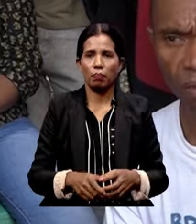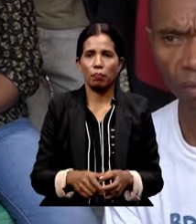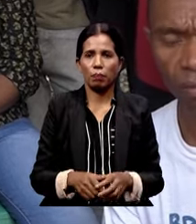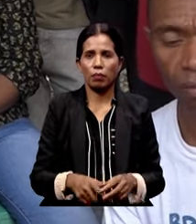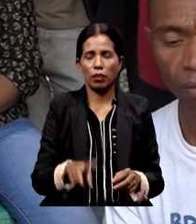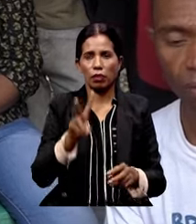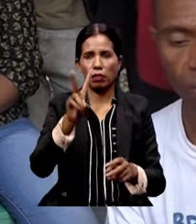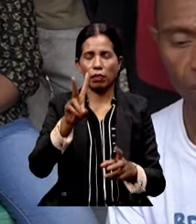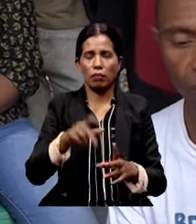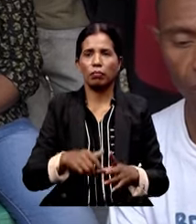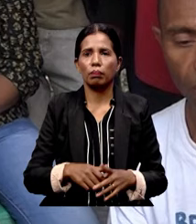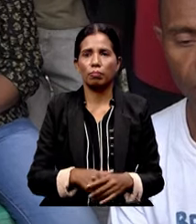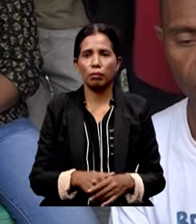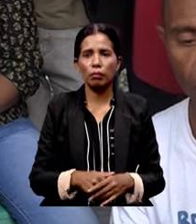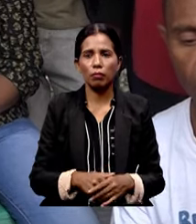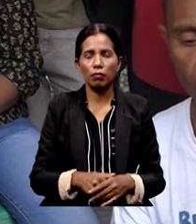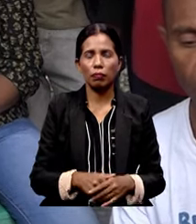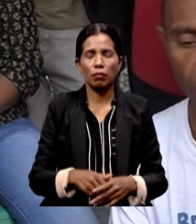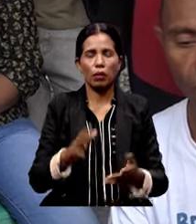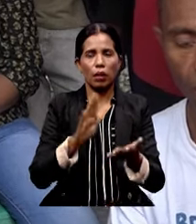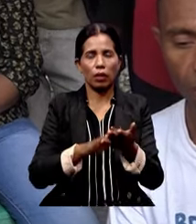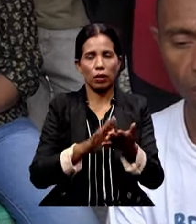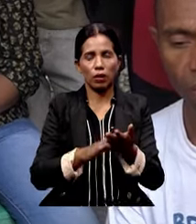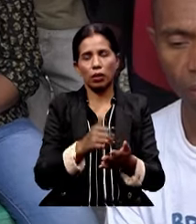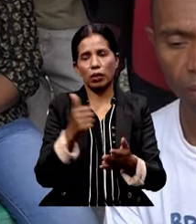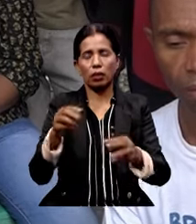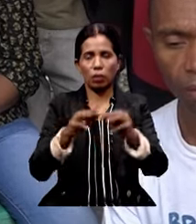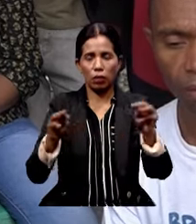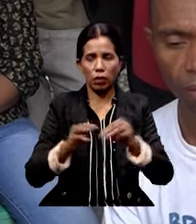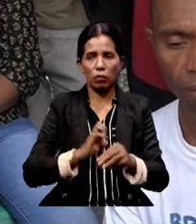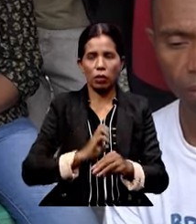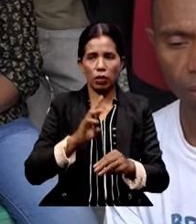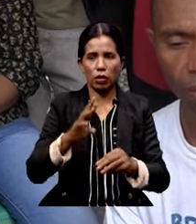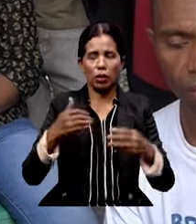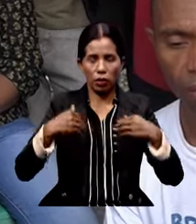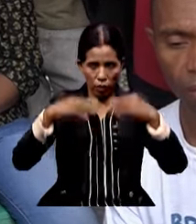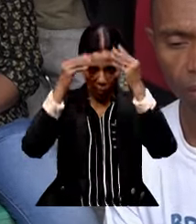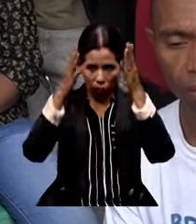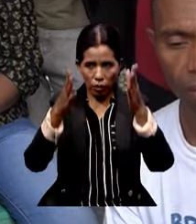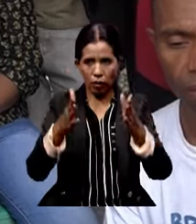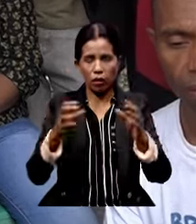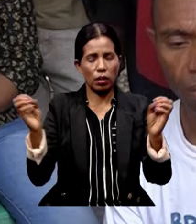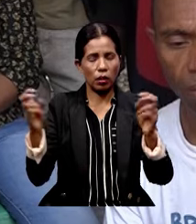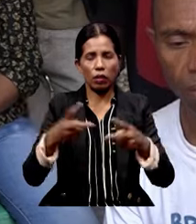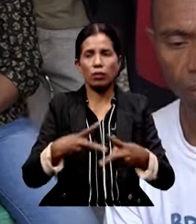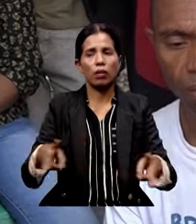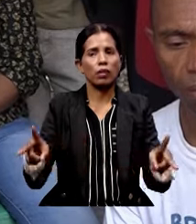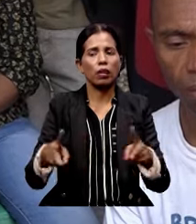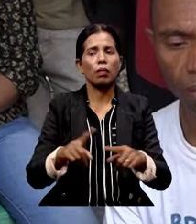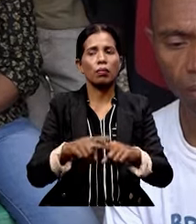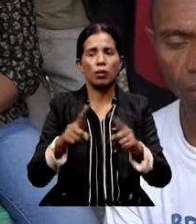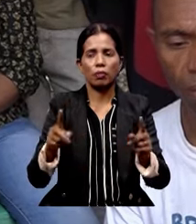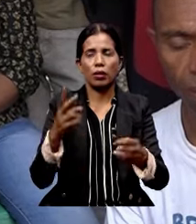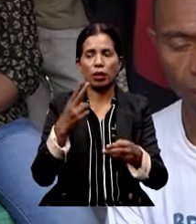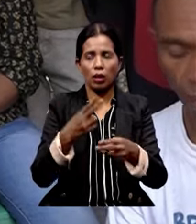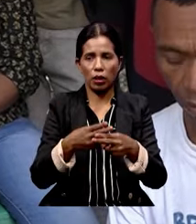Rua escola balun ia município Hermera ia professores balun la voluntário mai be nia